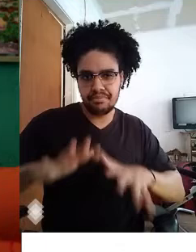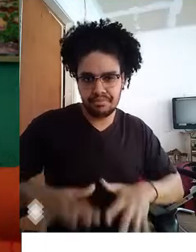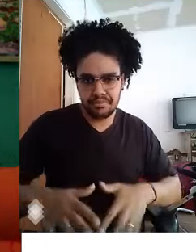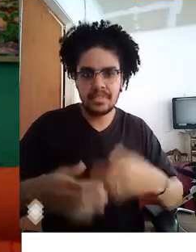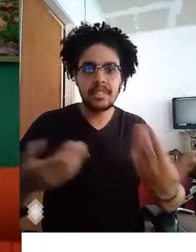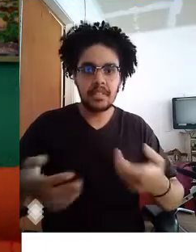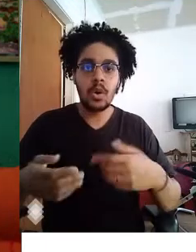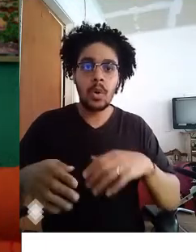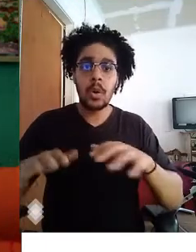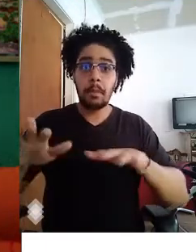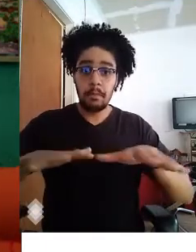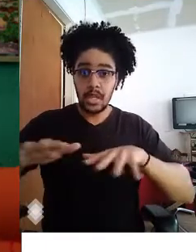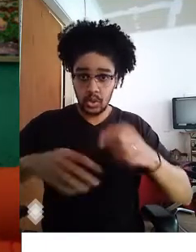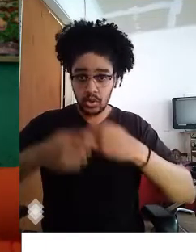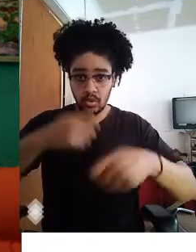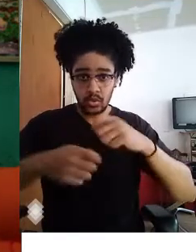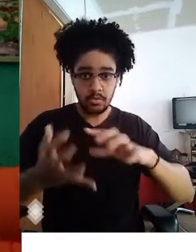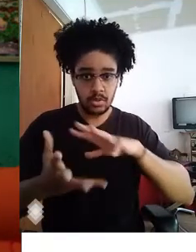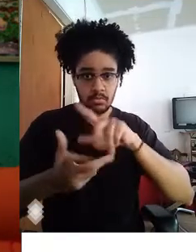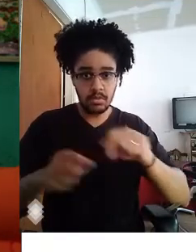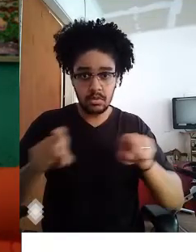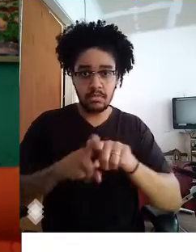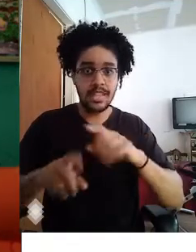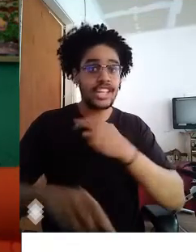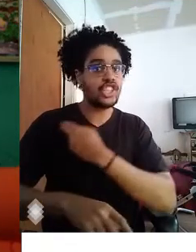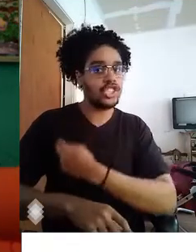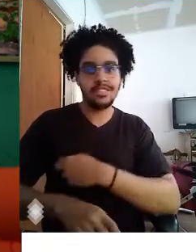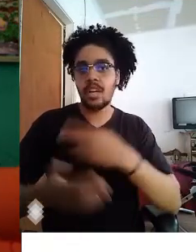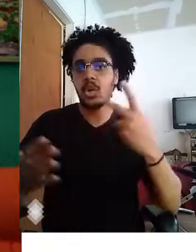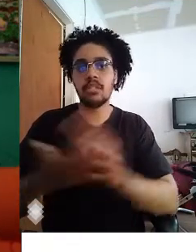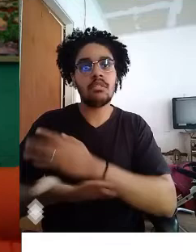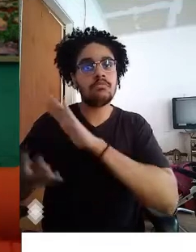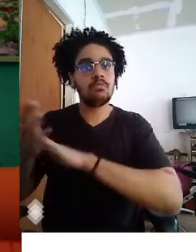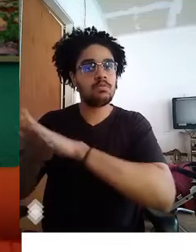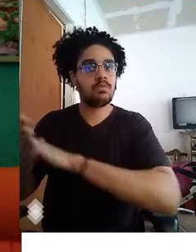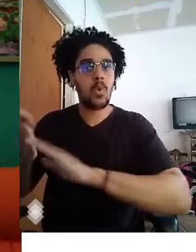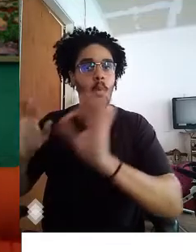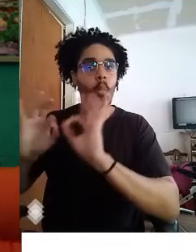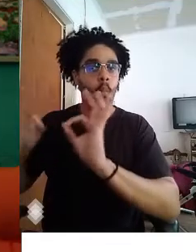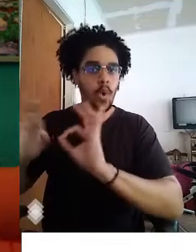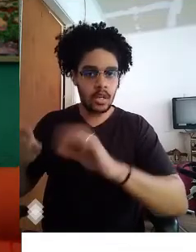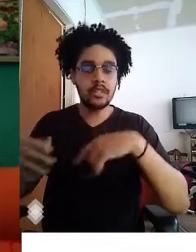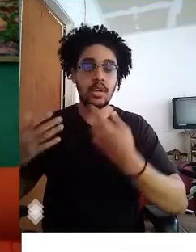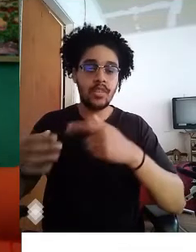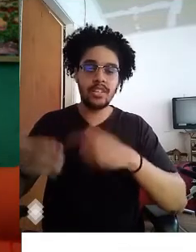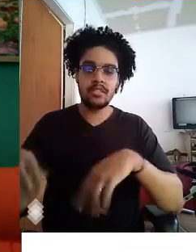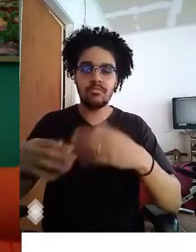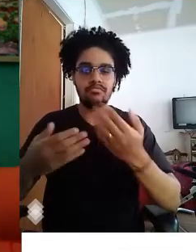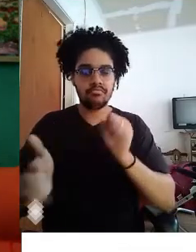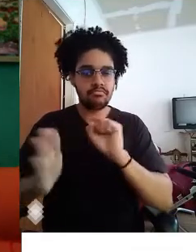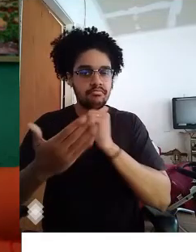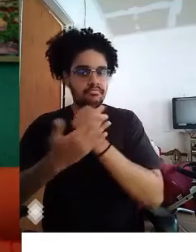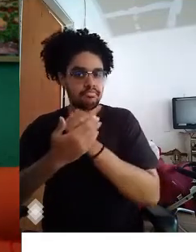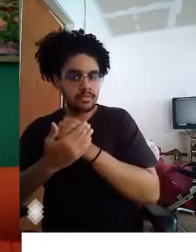europeias, que deu uma balançada na economia global e a China não foi afetada. Então, esse pano de fundo, esse